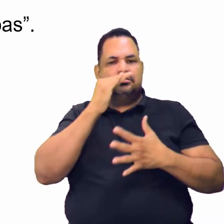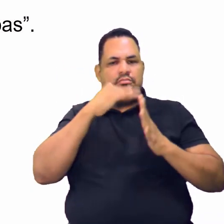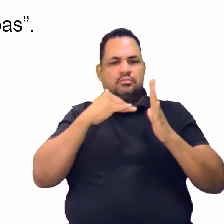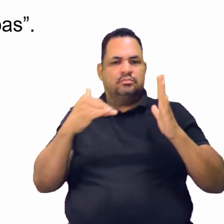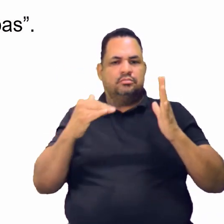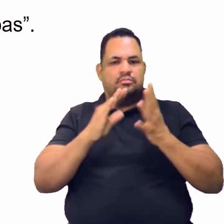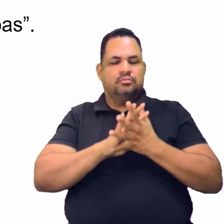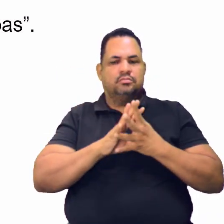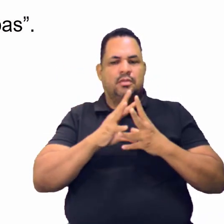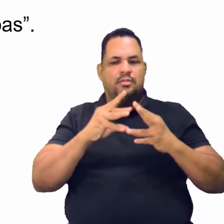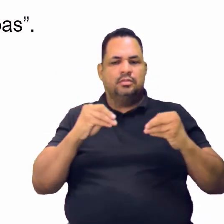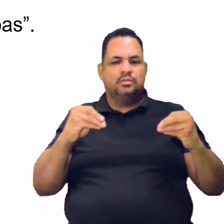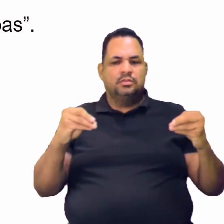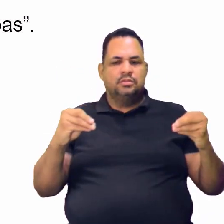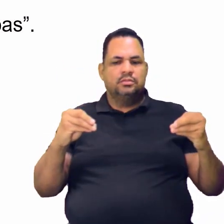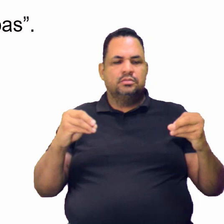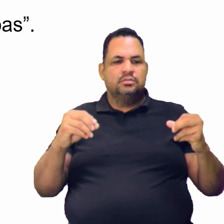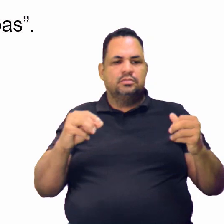estética abstracionista.